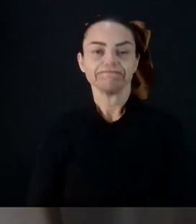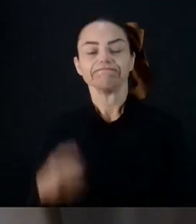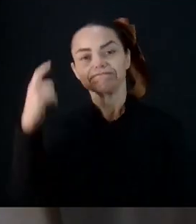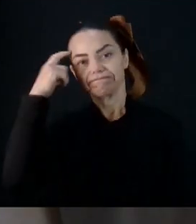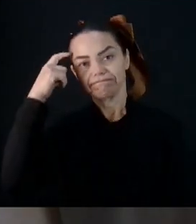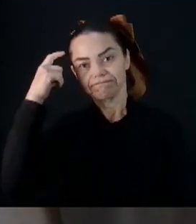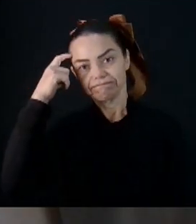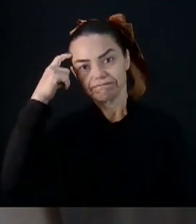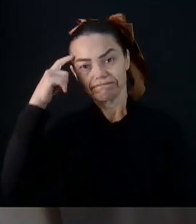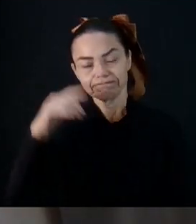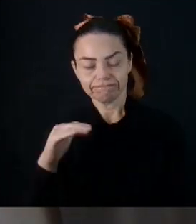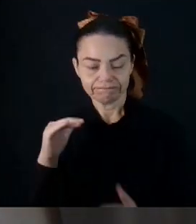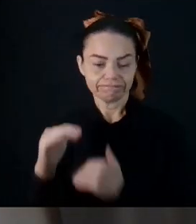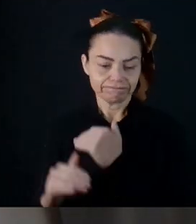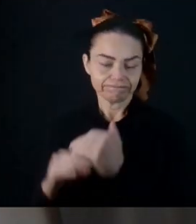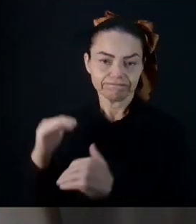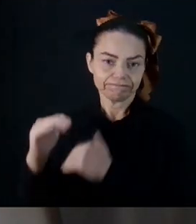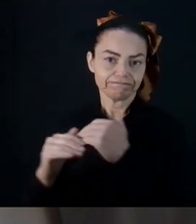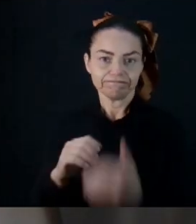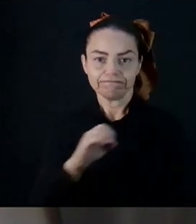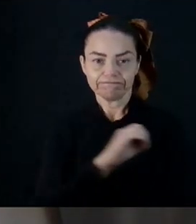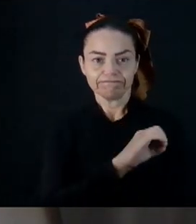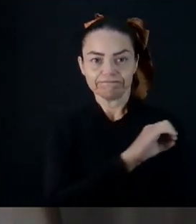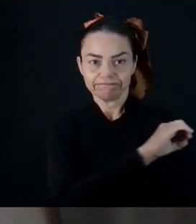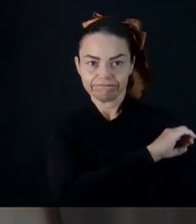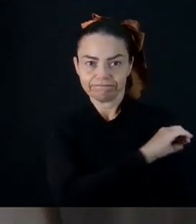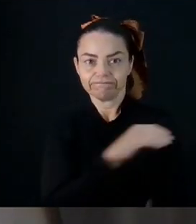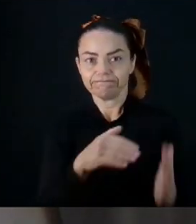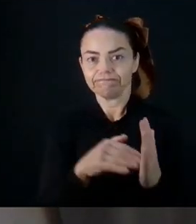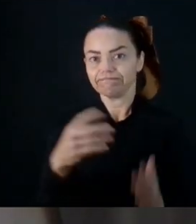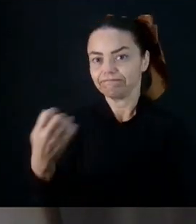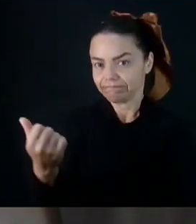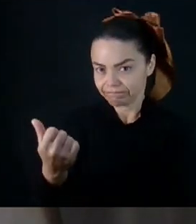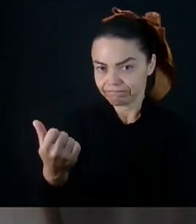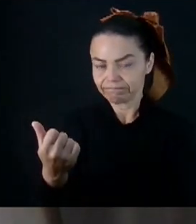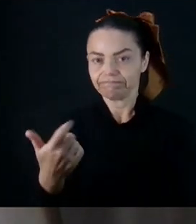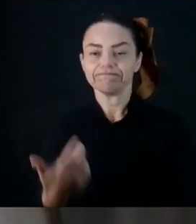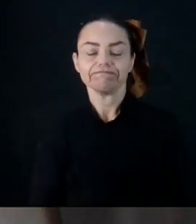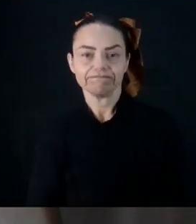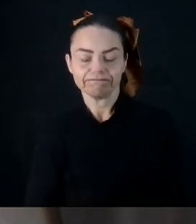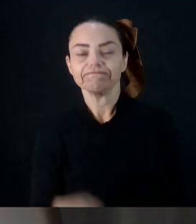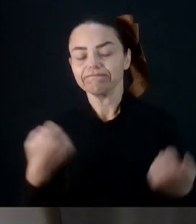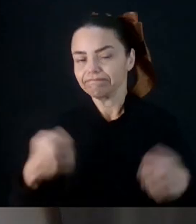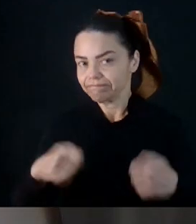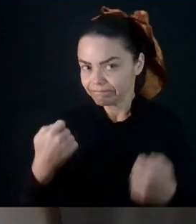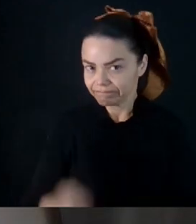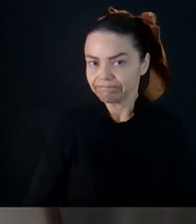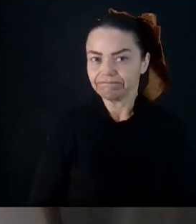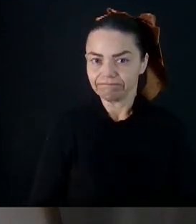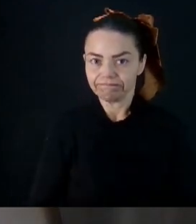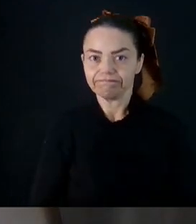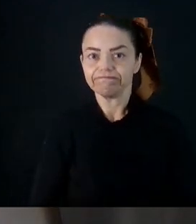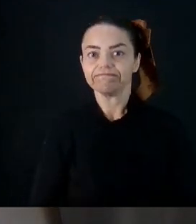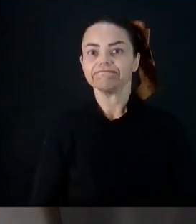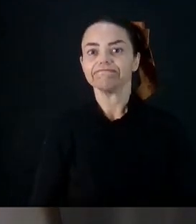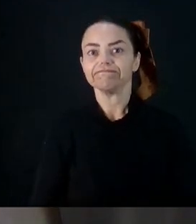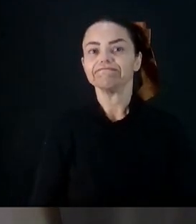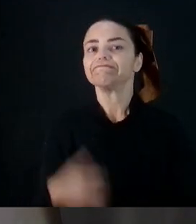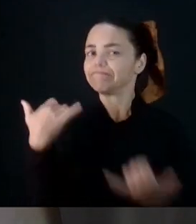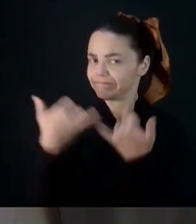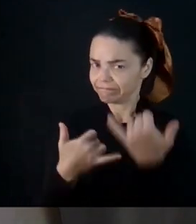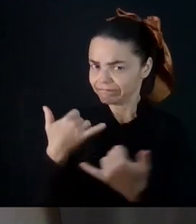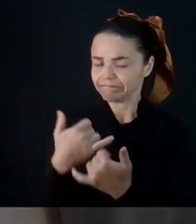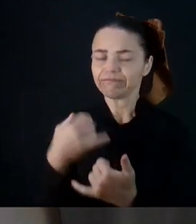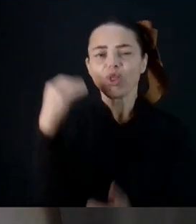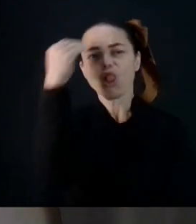fase de desenvolvimento, né, de 0 a 6 anos, será que essa criança precisa mesmo, né, brincar de